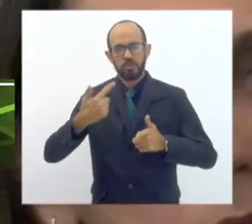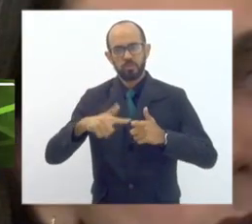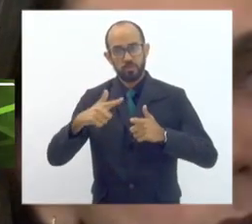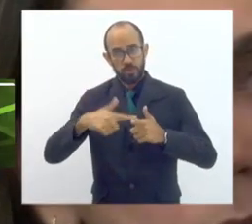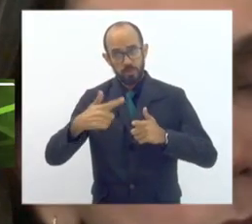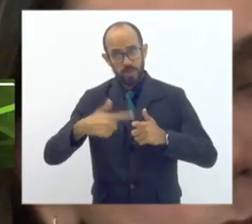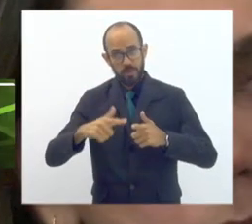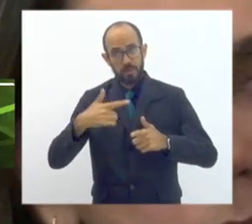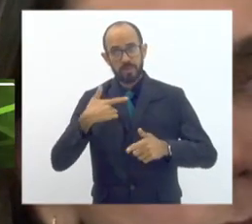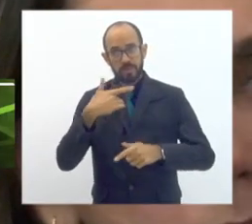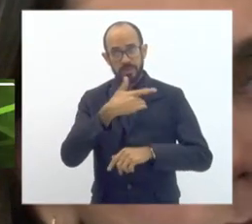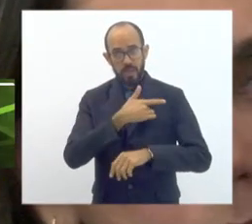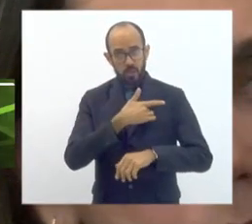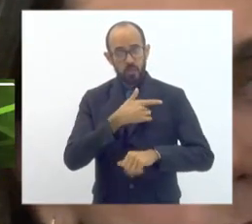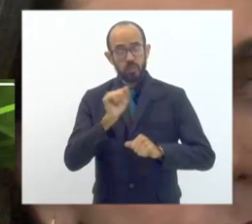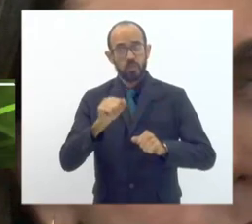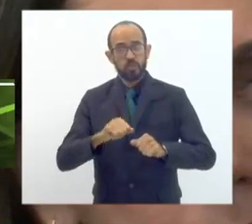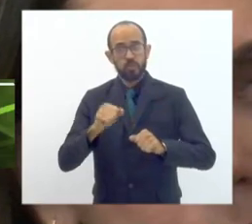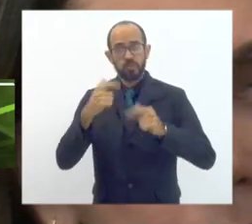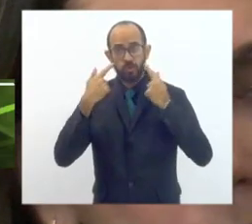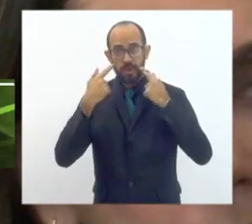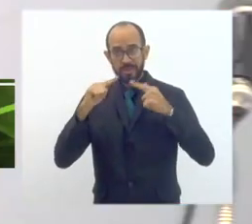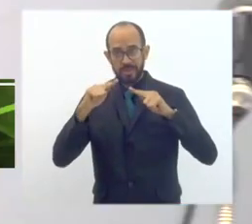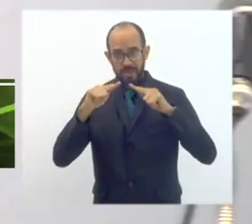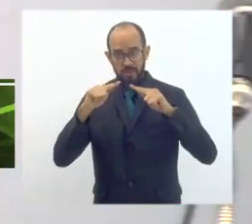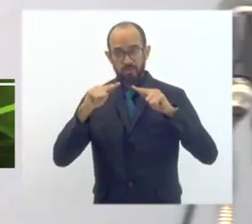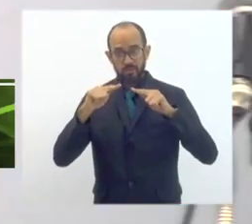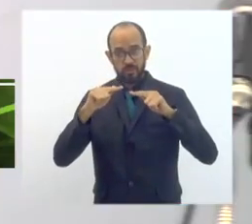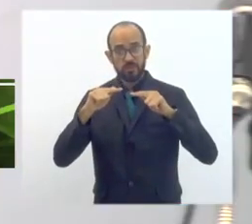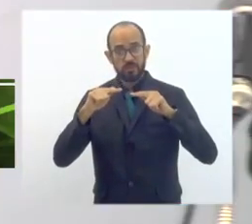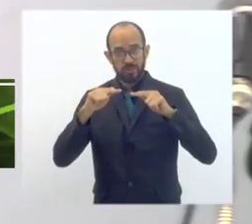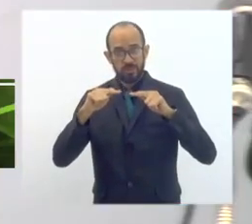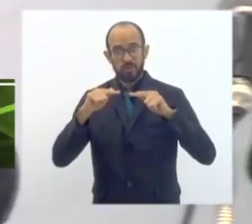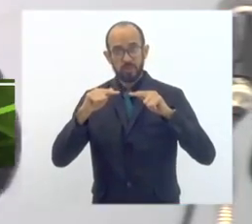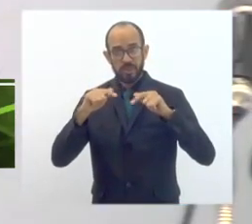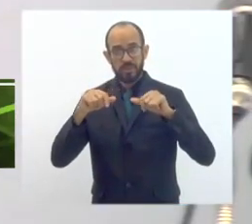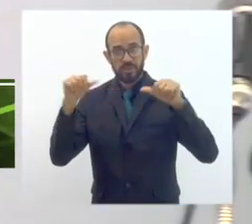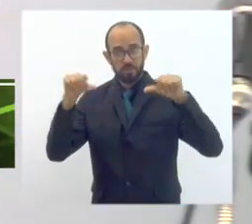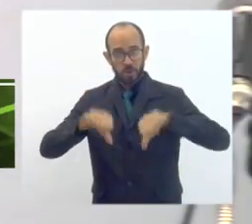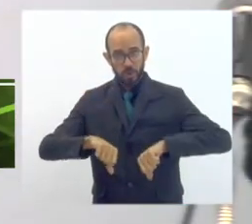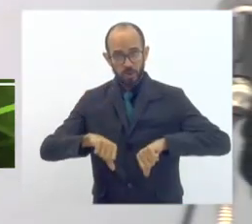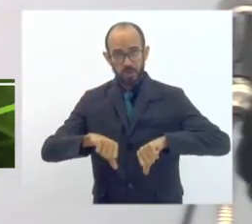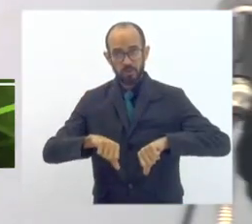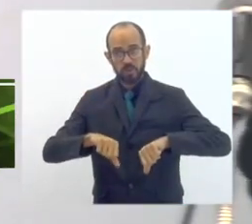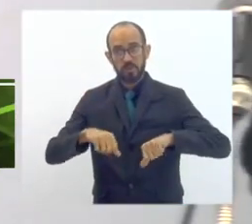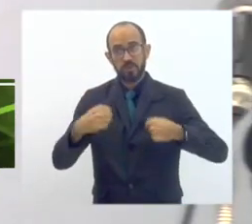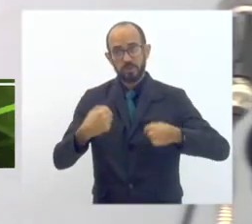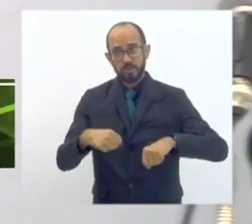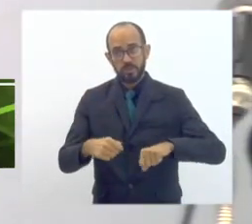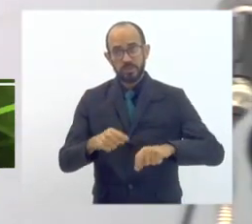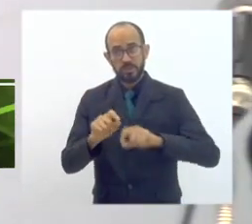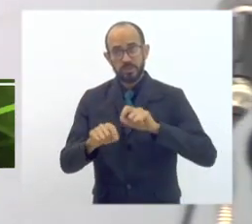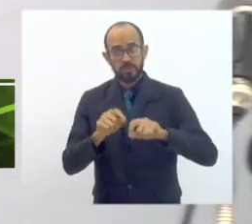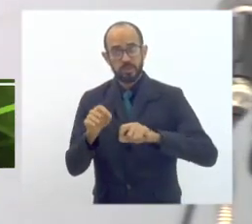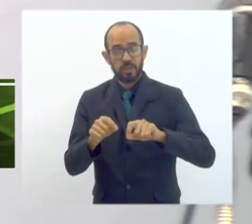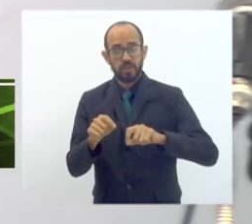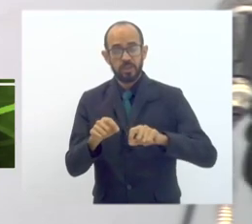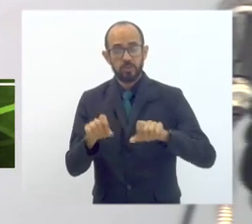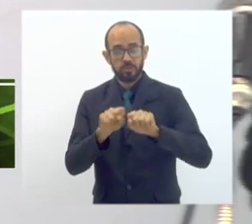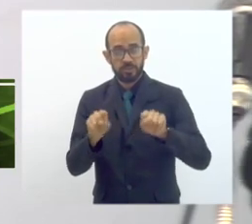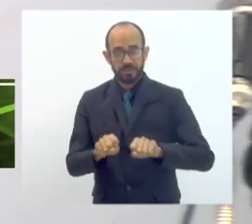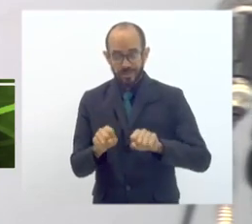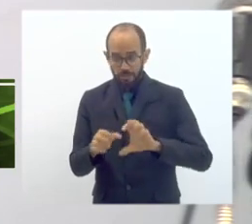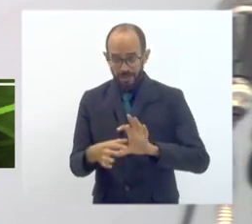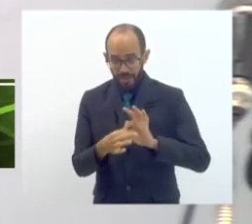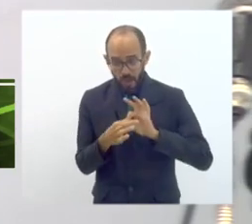com o avanço das doenças e agravos não transmissíveis e crônicos, cada vez mais a gente precisa ter um processo integrado.